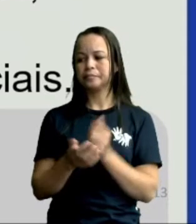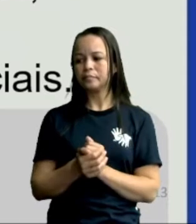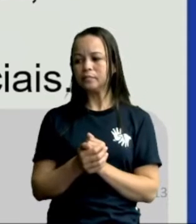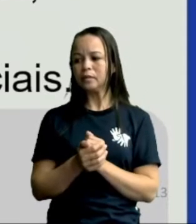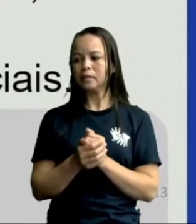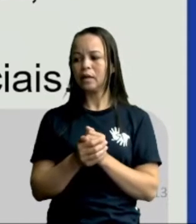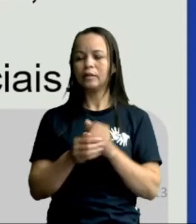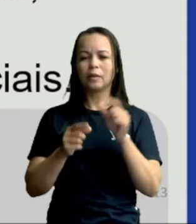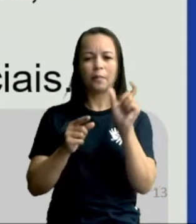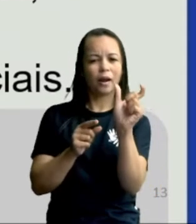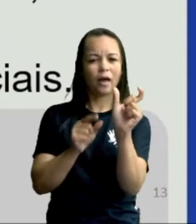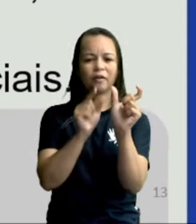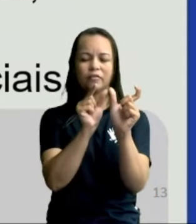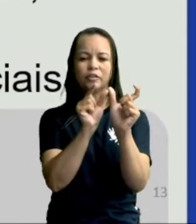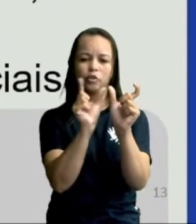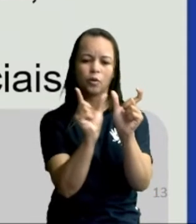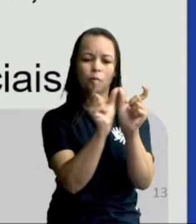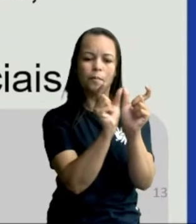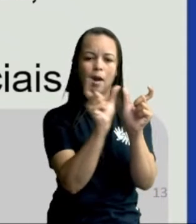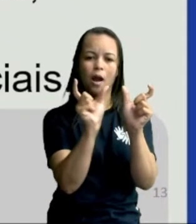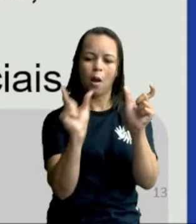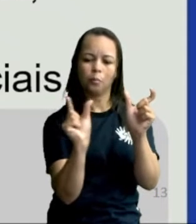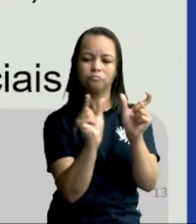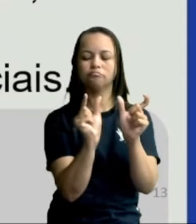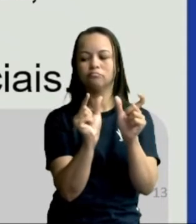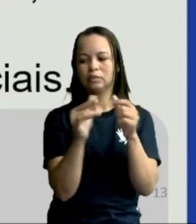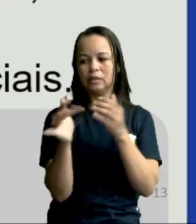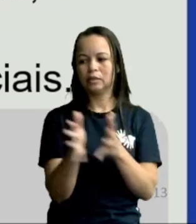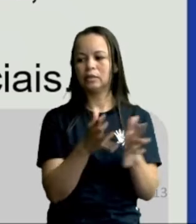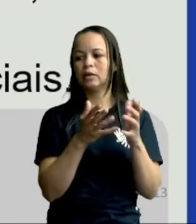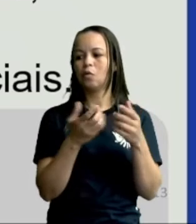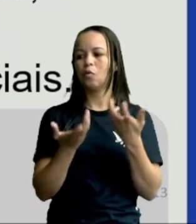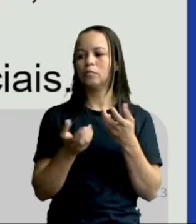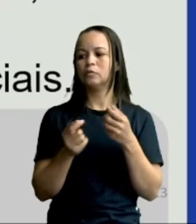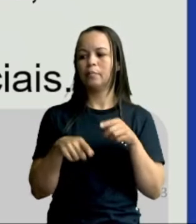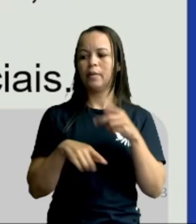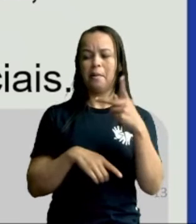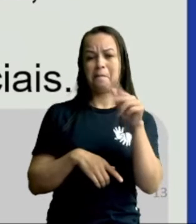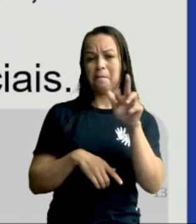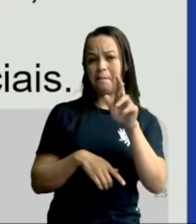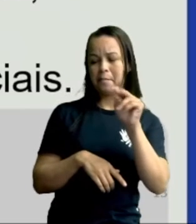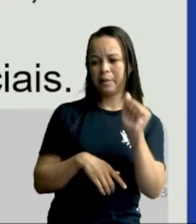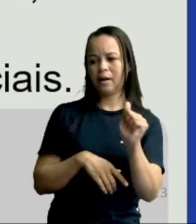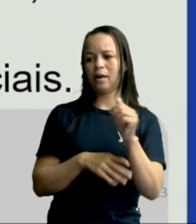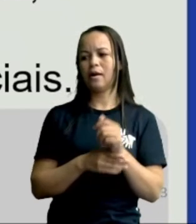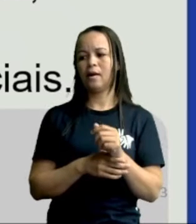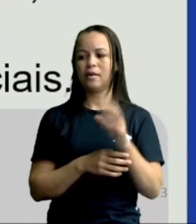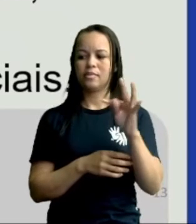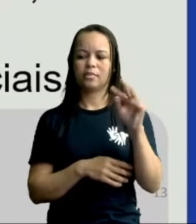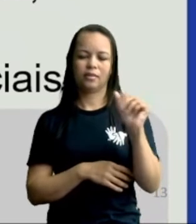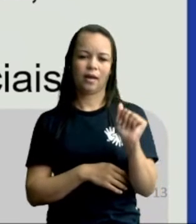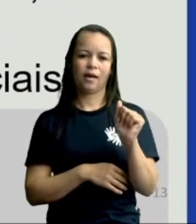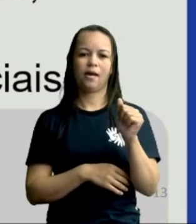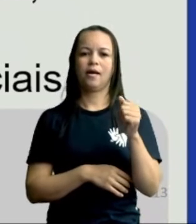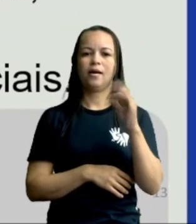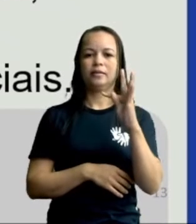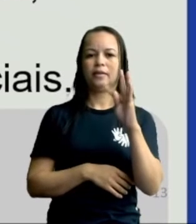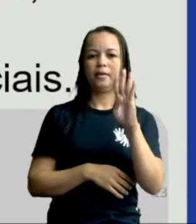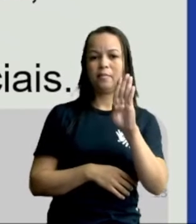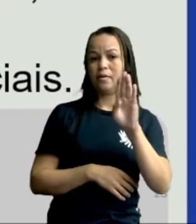tá, também, depois, tá ligado, né? E está sujeita a